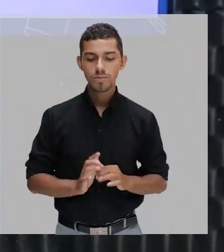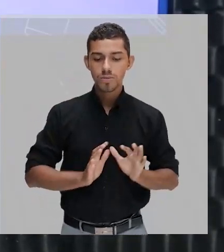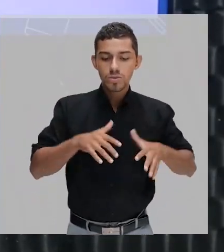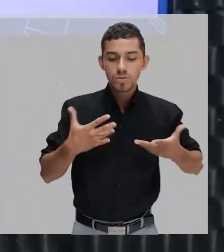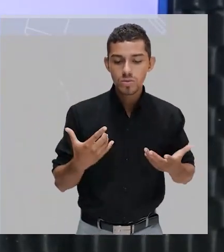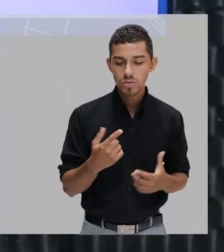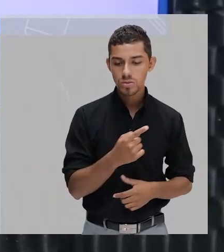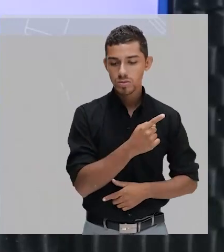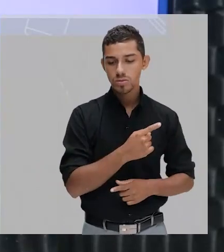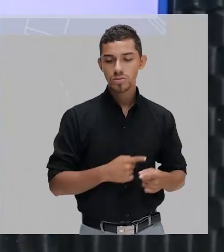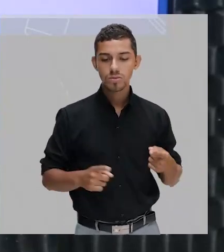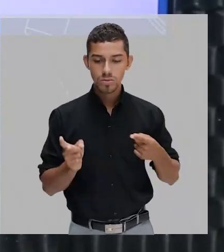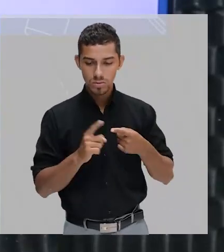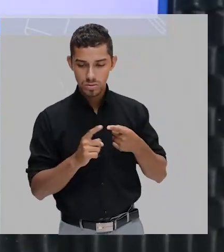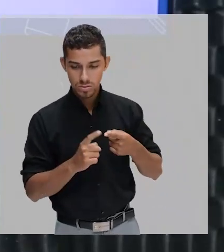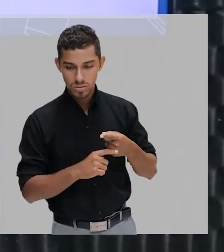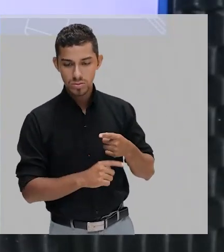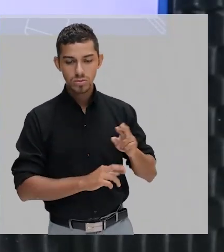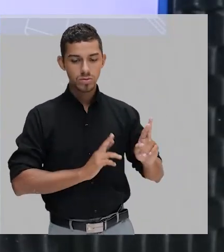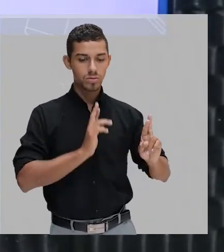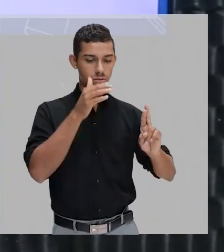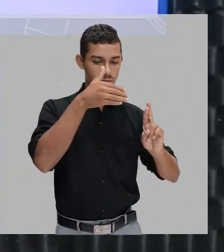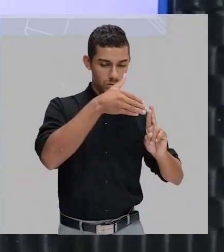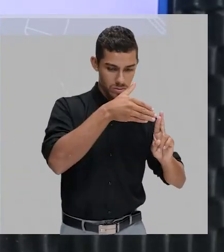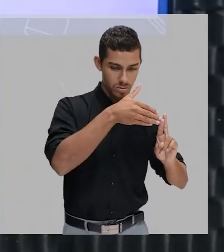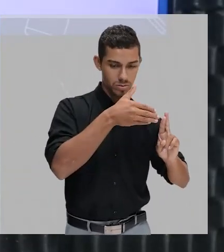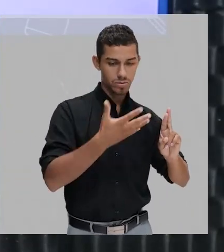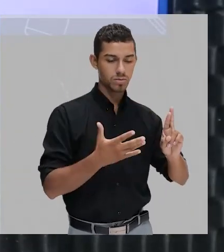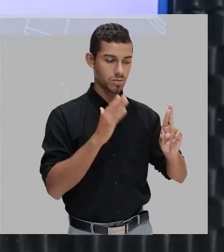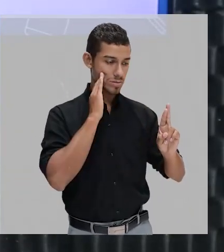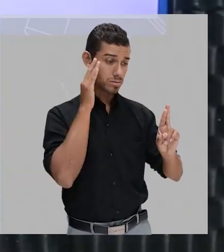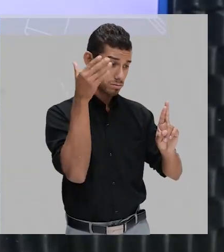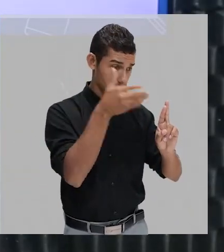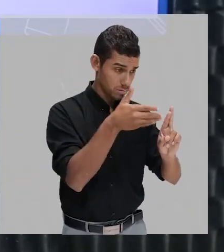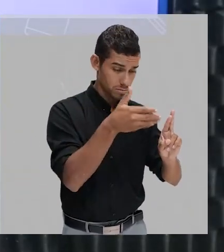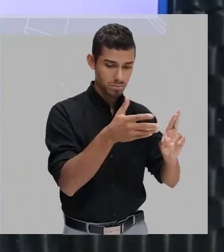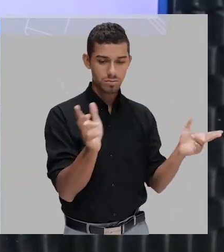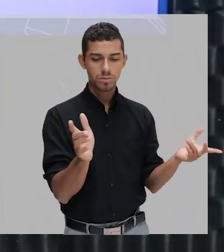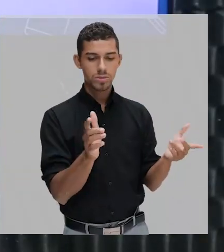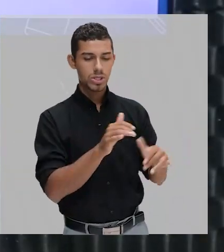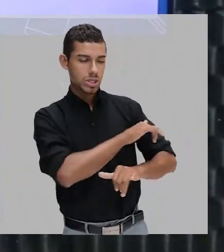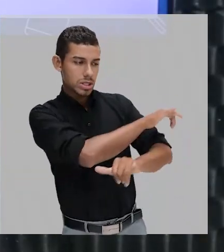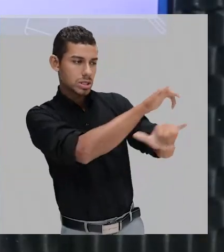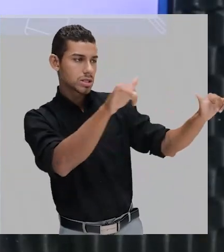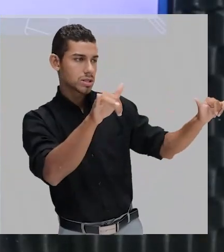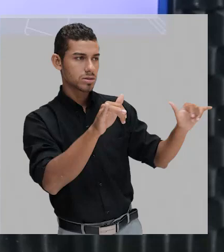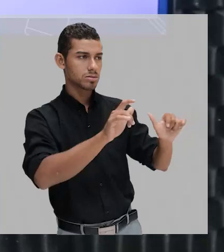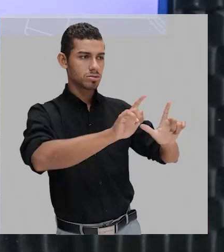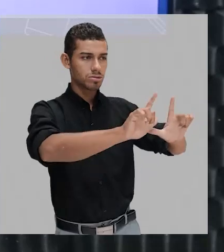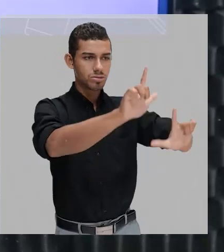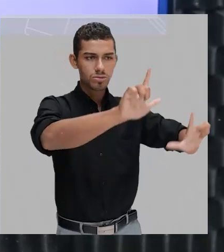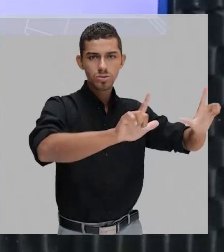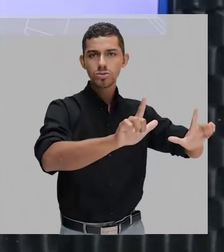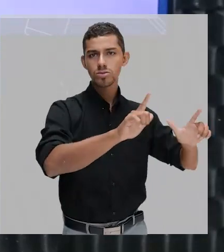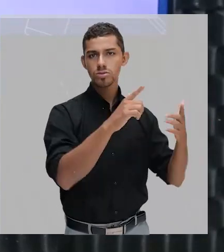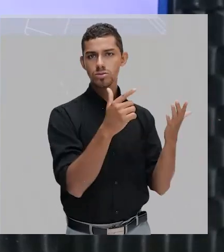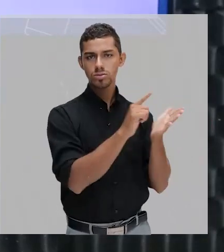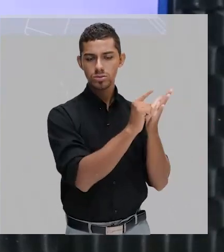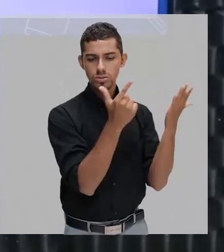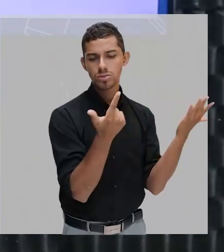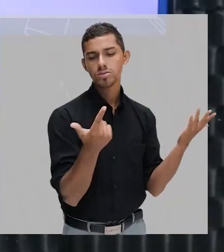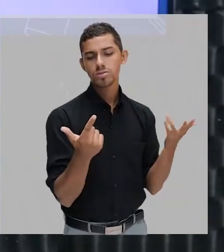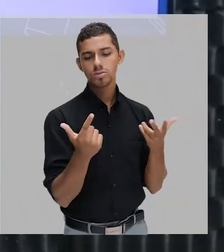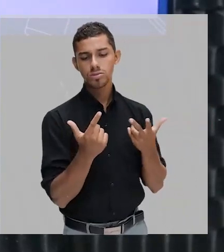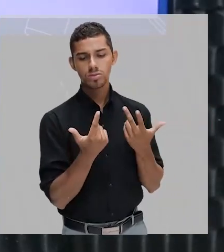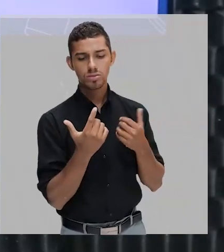funções da linguagem? A função referencial, que é essa função mesmo de informar, né, através das notícias, através de artigos,